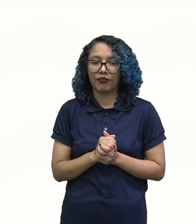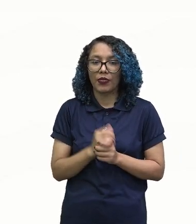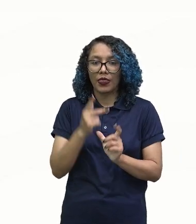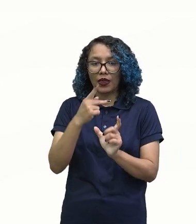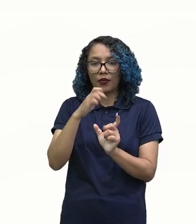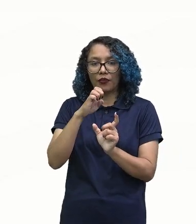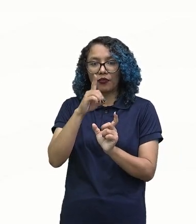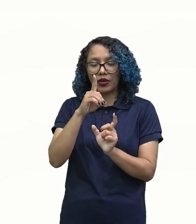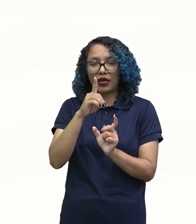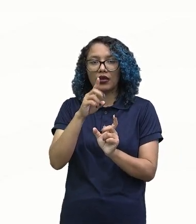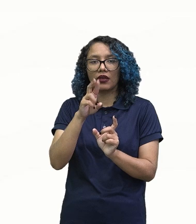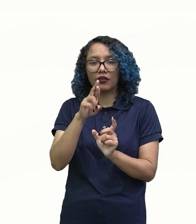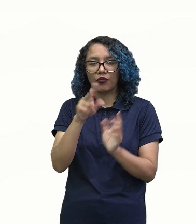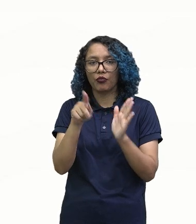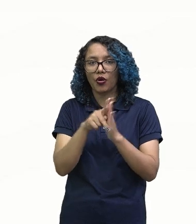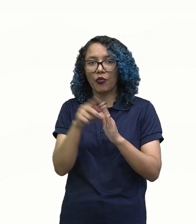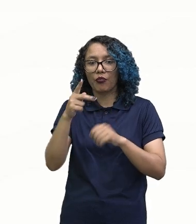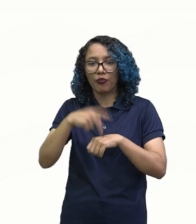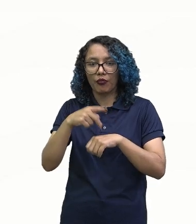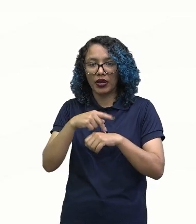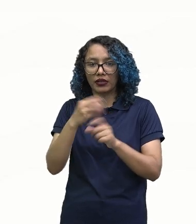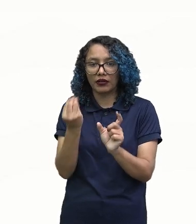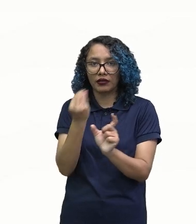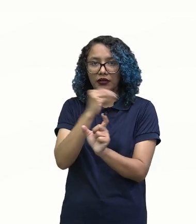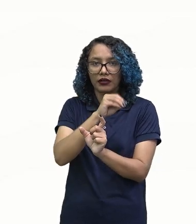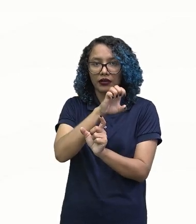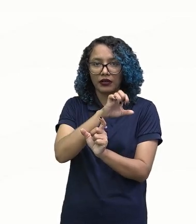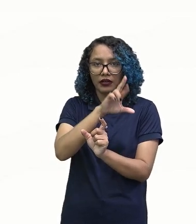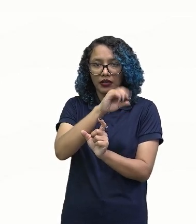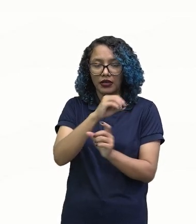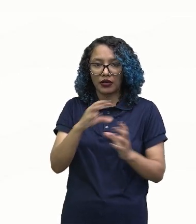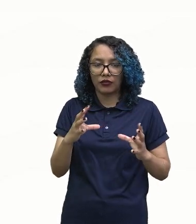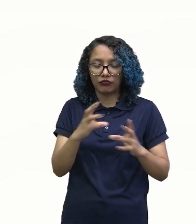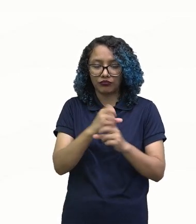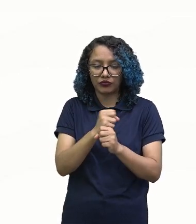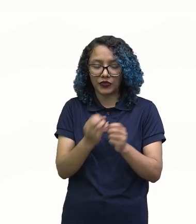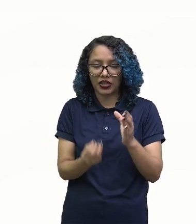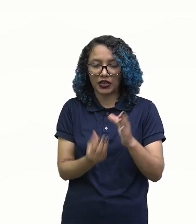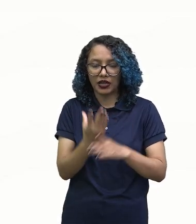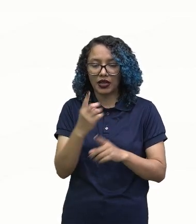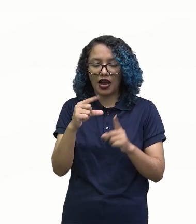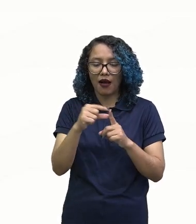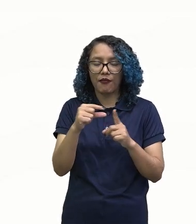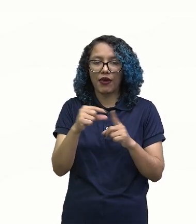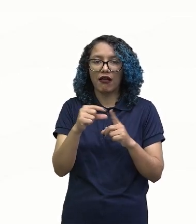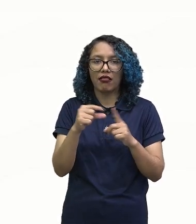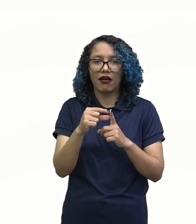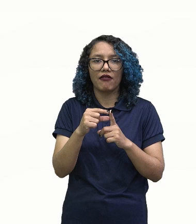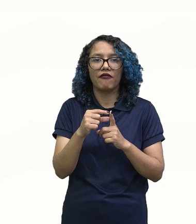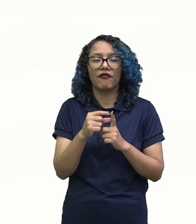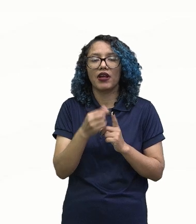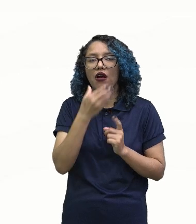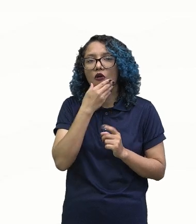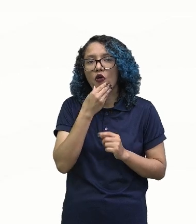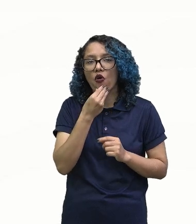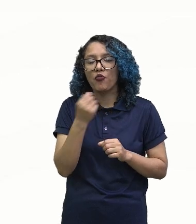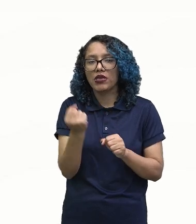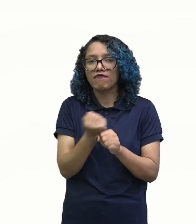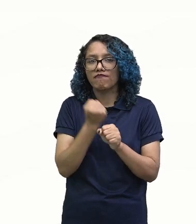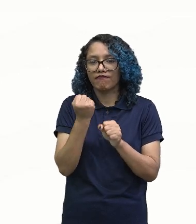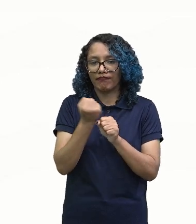formar o nome de um profissional, né? A pessoa que trabalha na área de construção